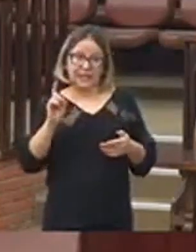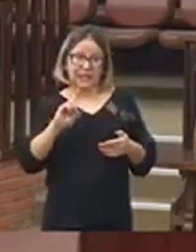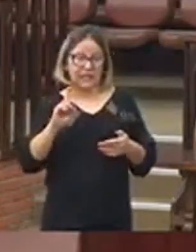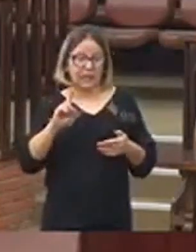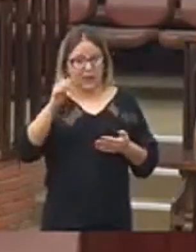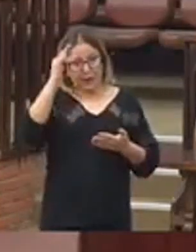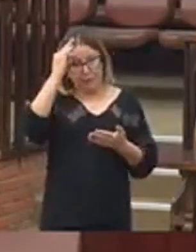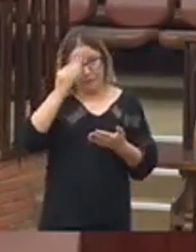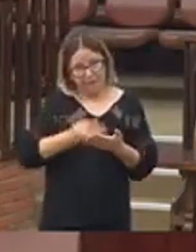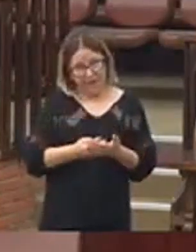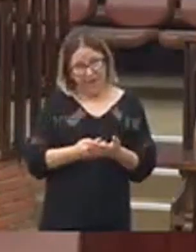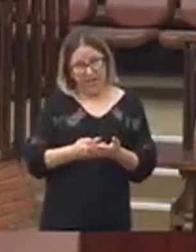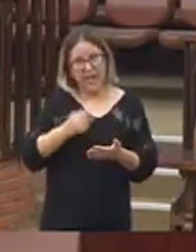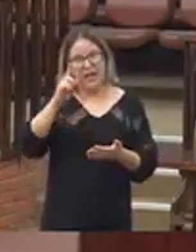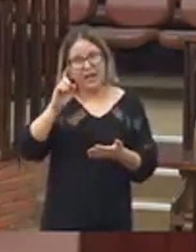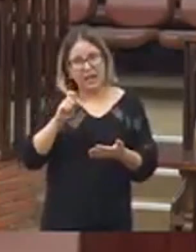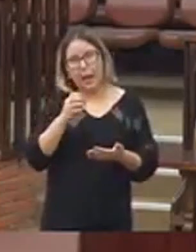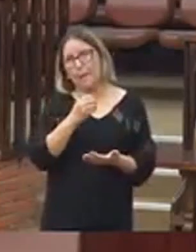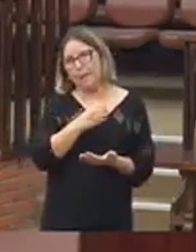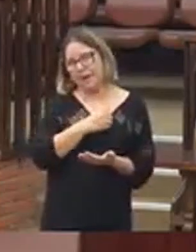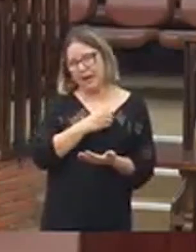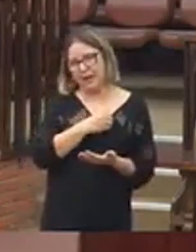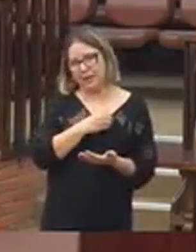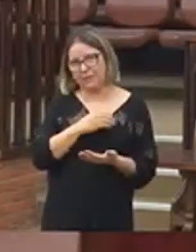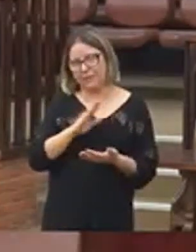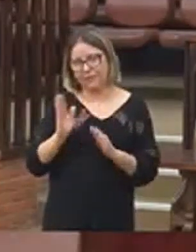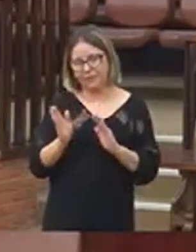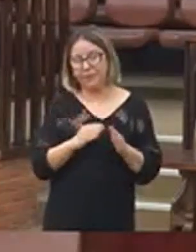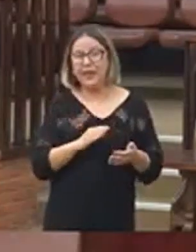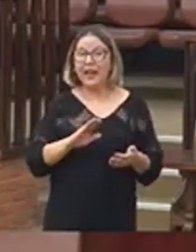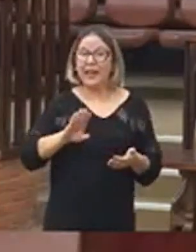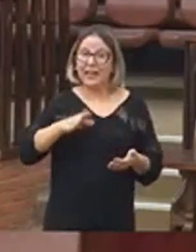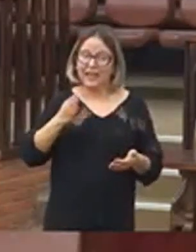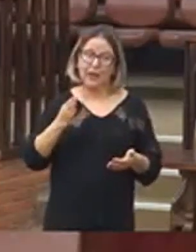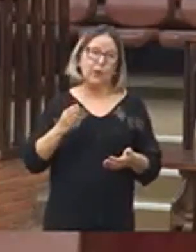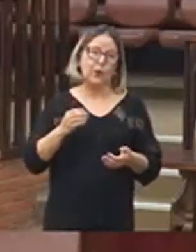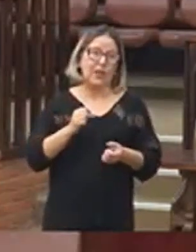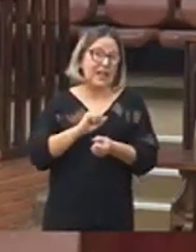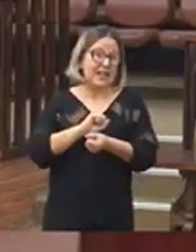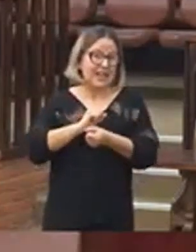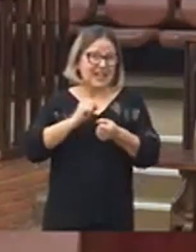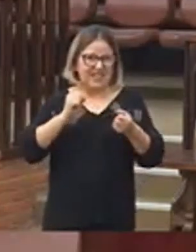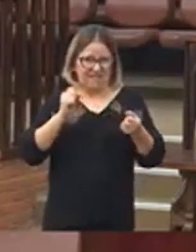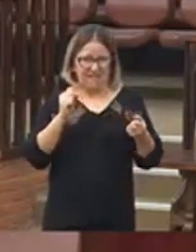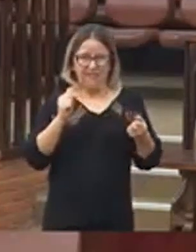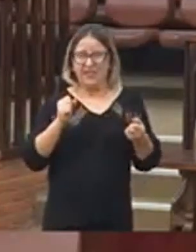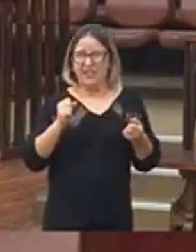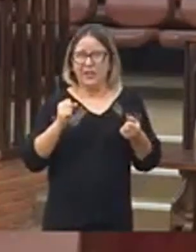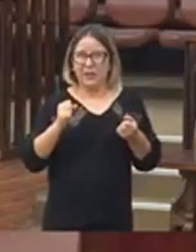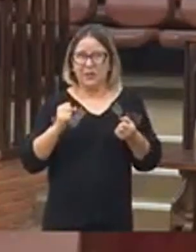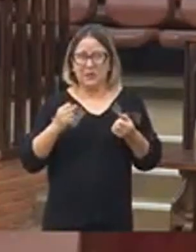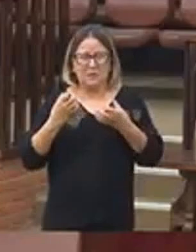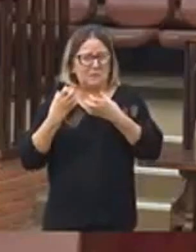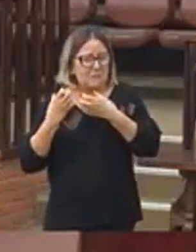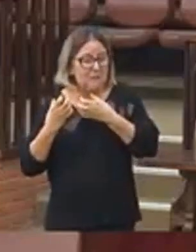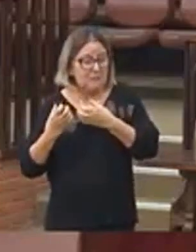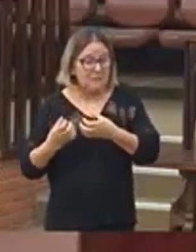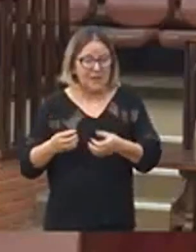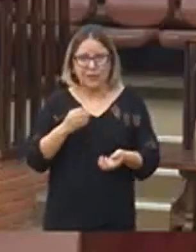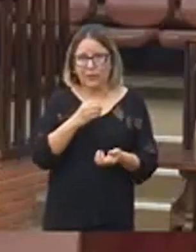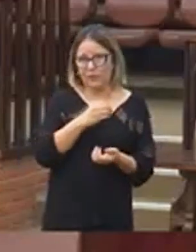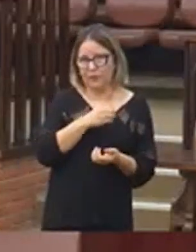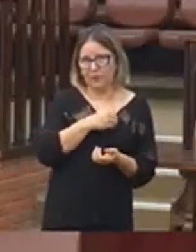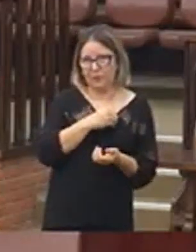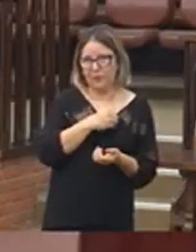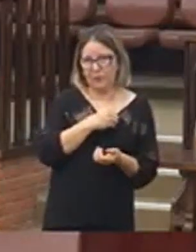Então, desembaraçando do peso do pecado, que é aquilo que não é de fé. E ele diz